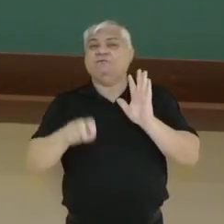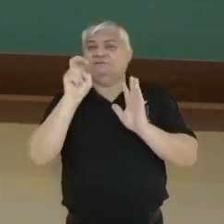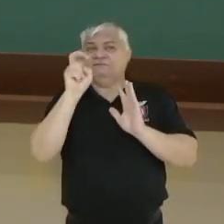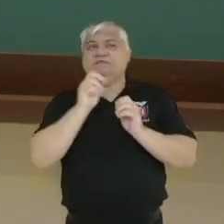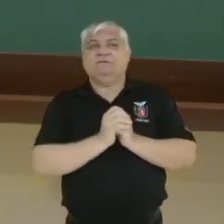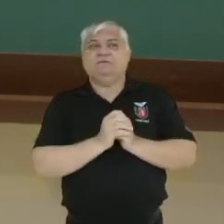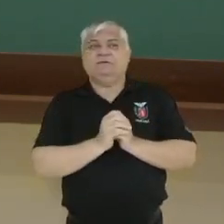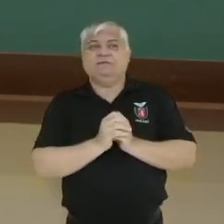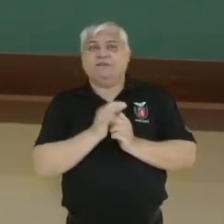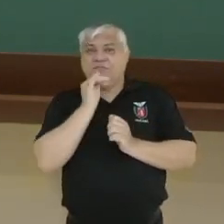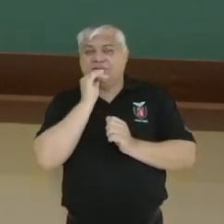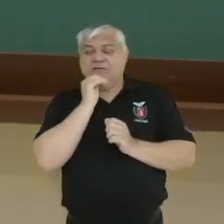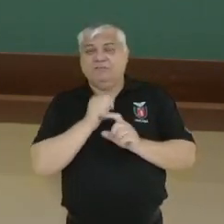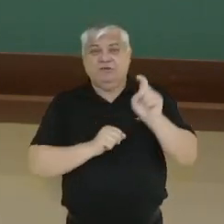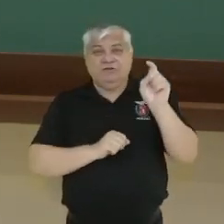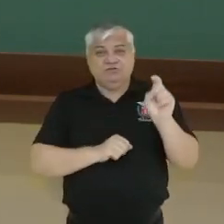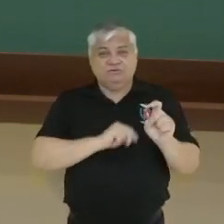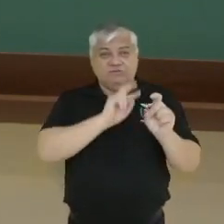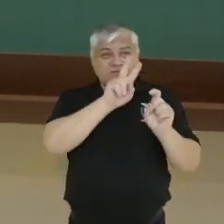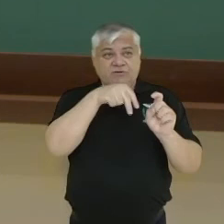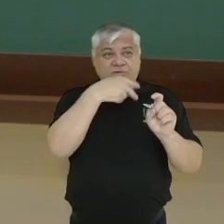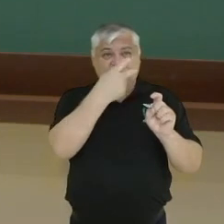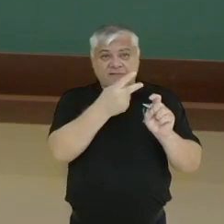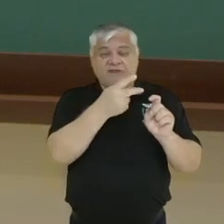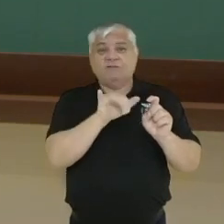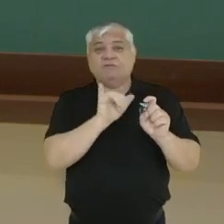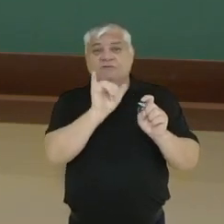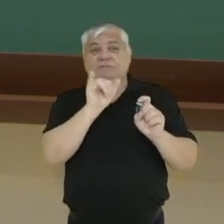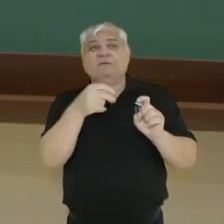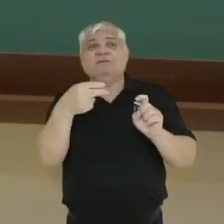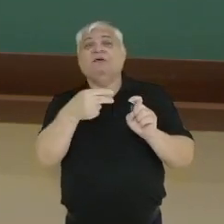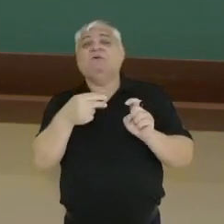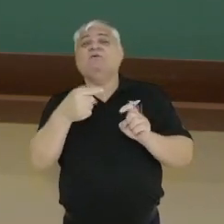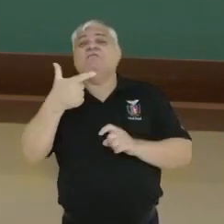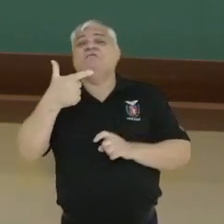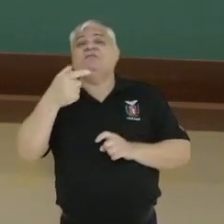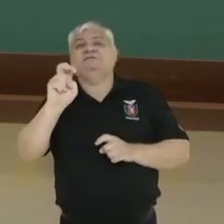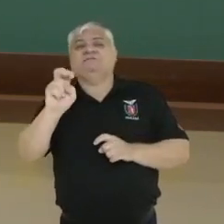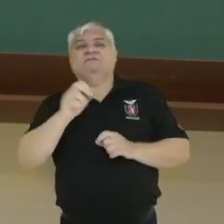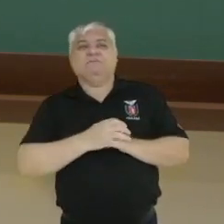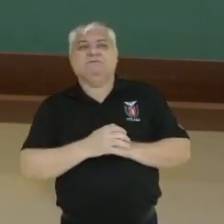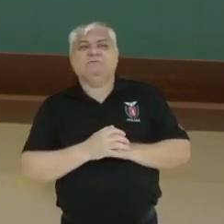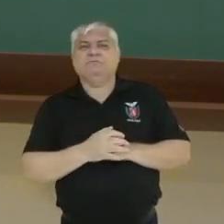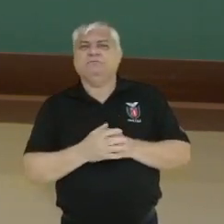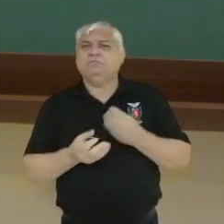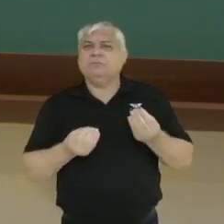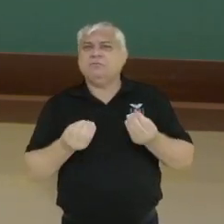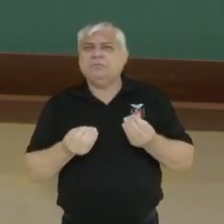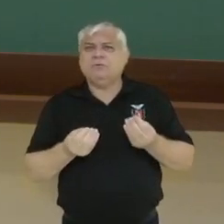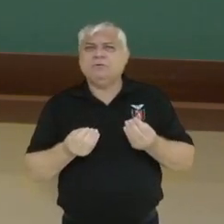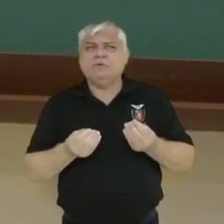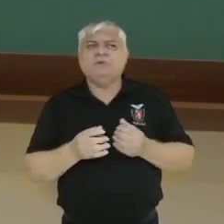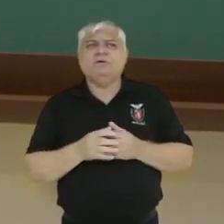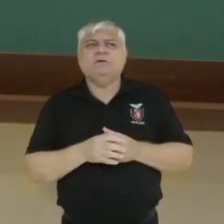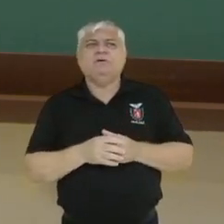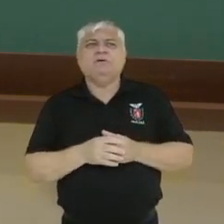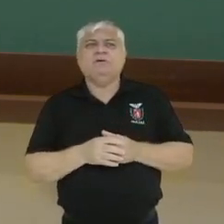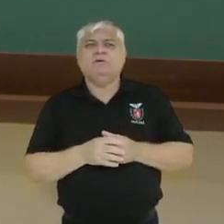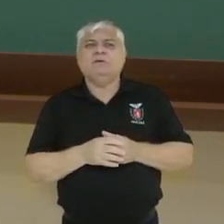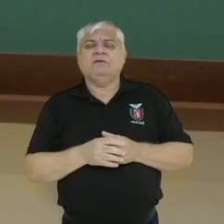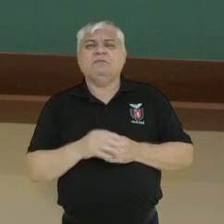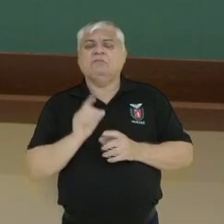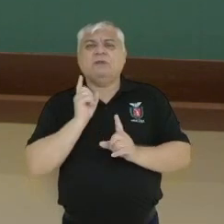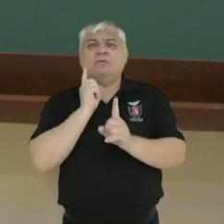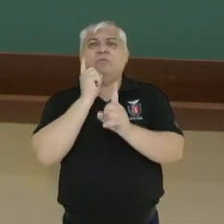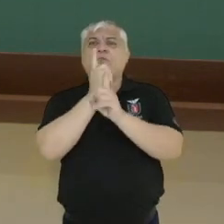as operações, o que eu achei aqui? Eu achei a minha equação de circunferência. Alguém vai dizer, professor, mas a questão não era achar